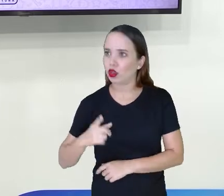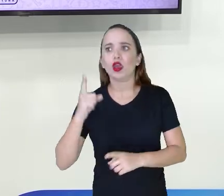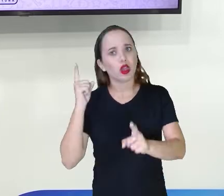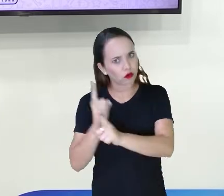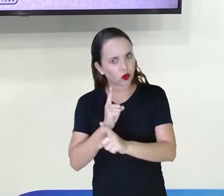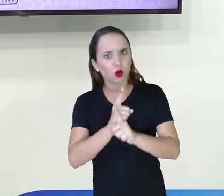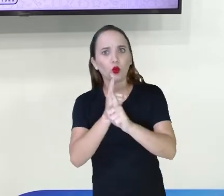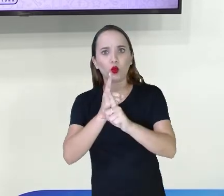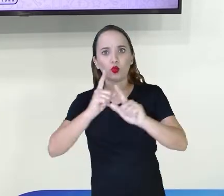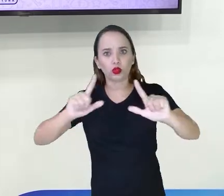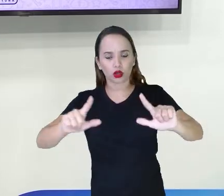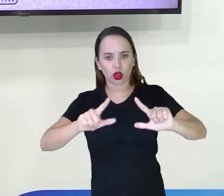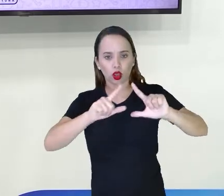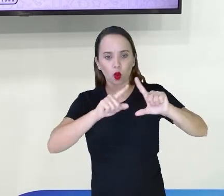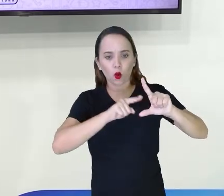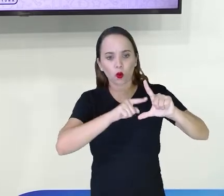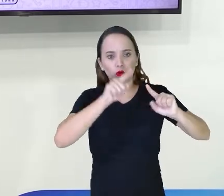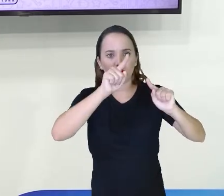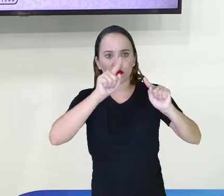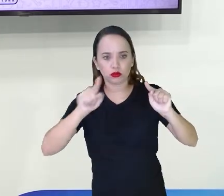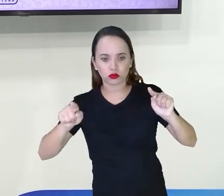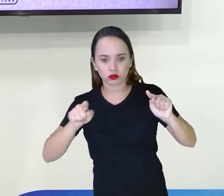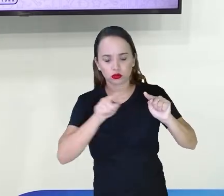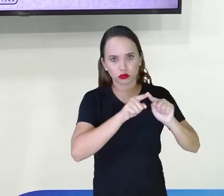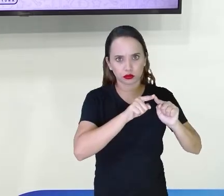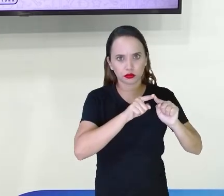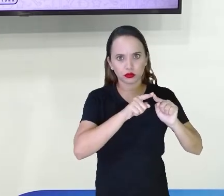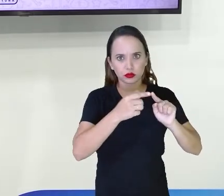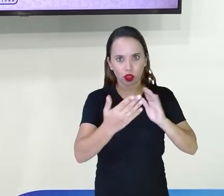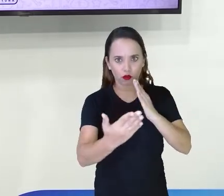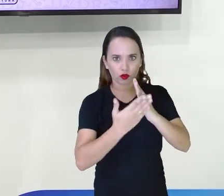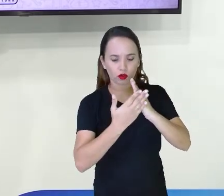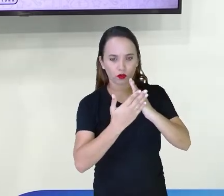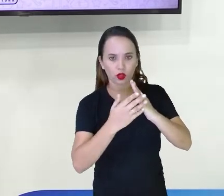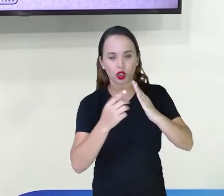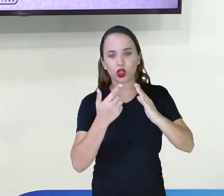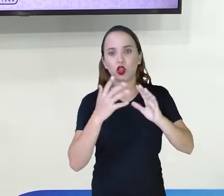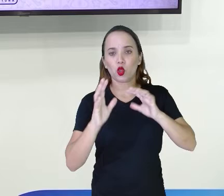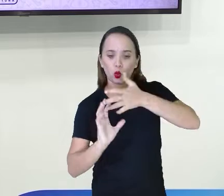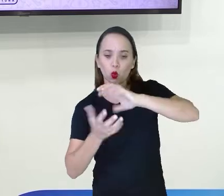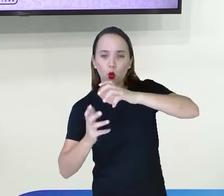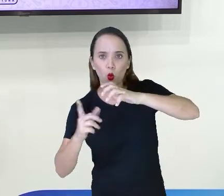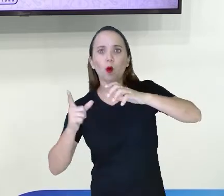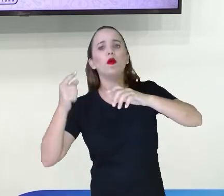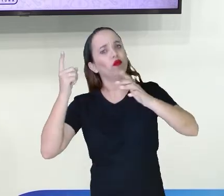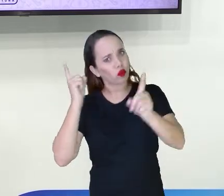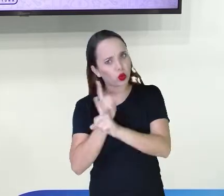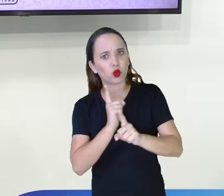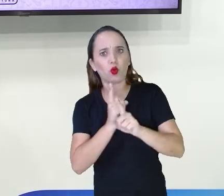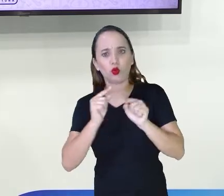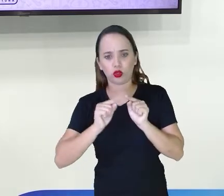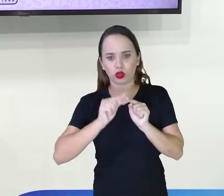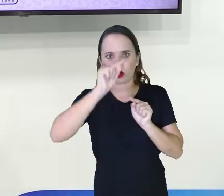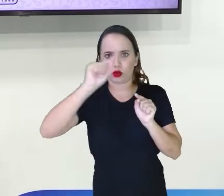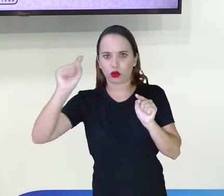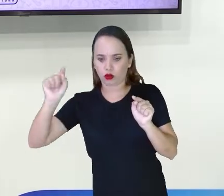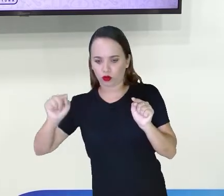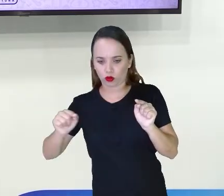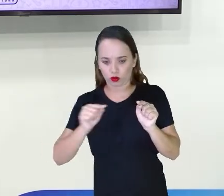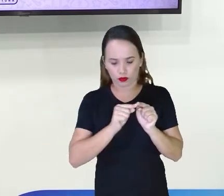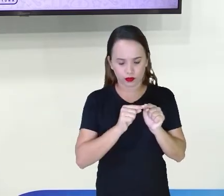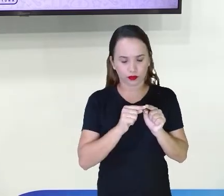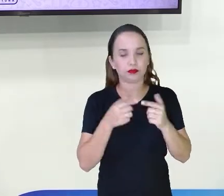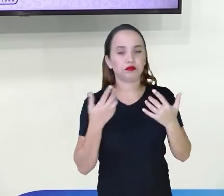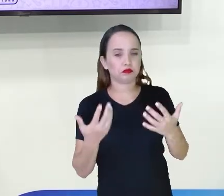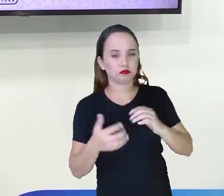sua face. Nesse cubo, aqui eu posso encontrar o quadrado. E por aí vai. Por exemplo, num prisma, a